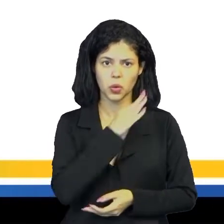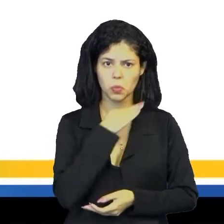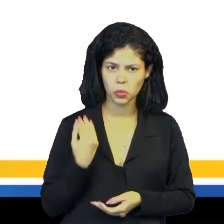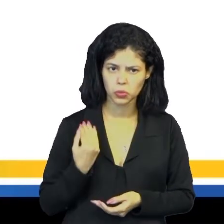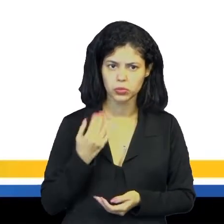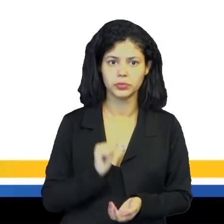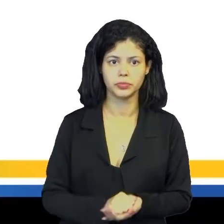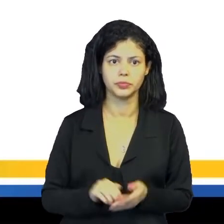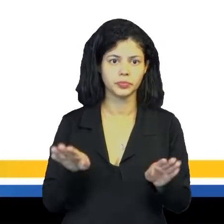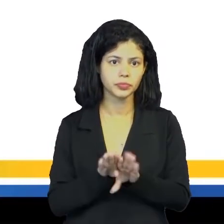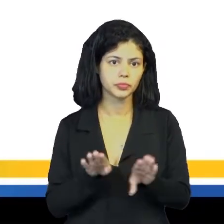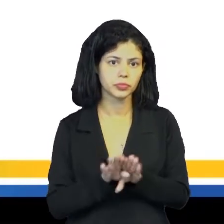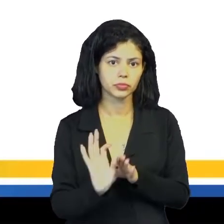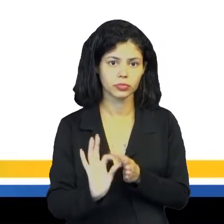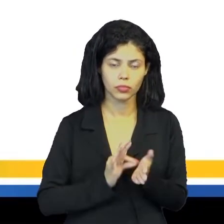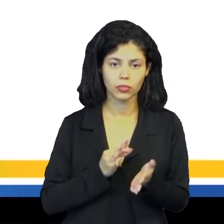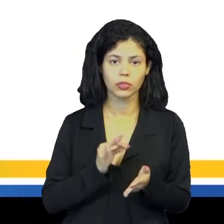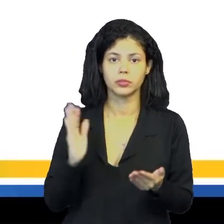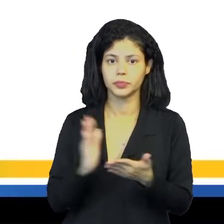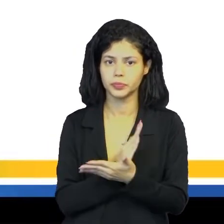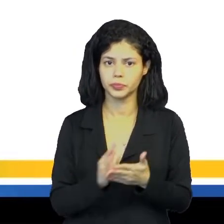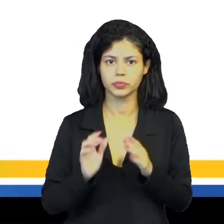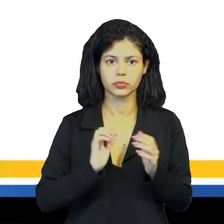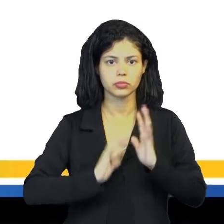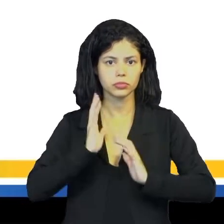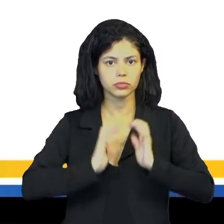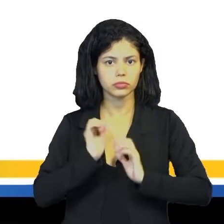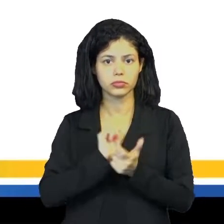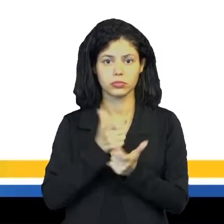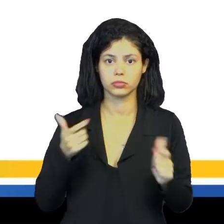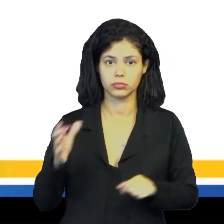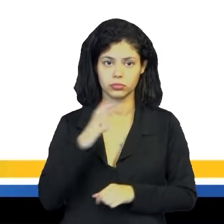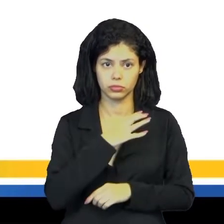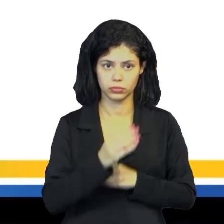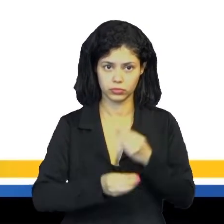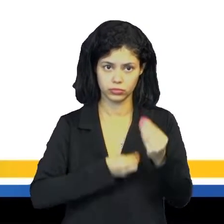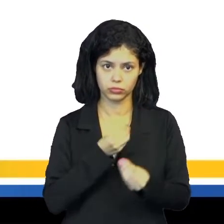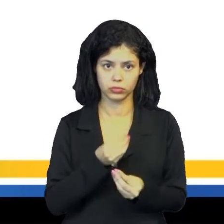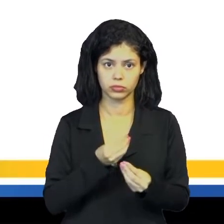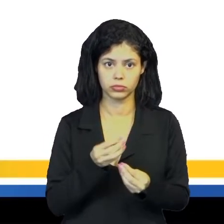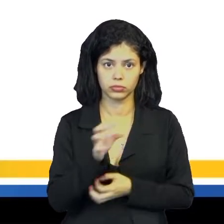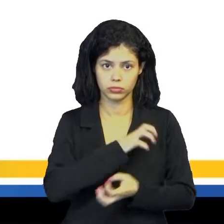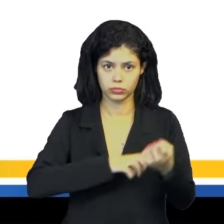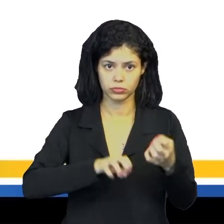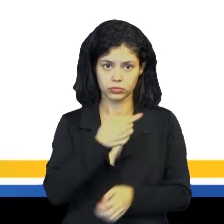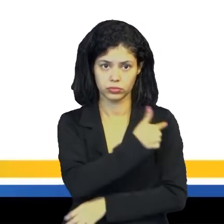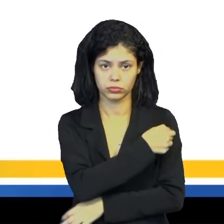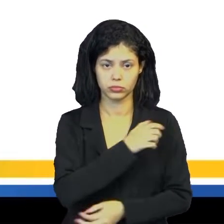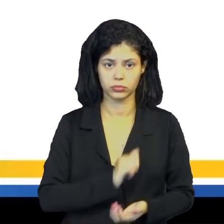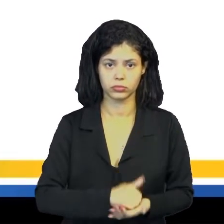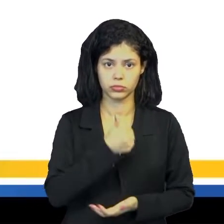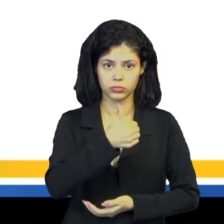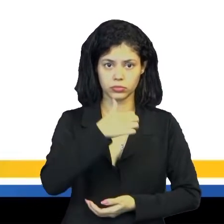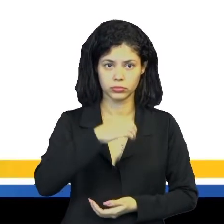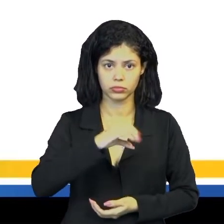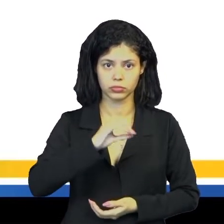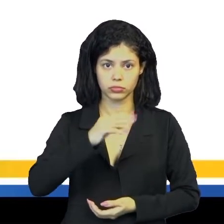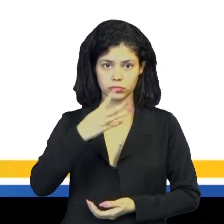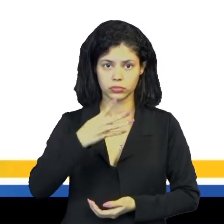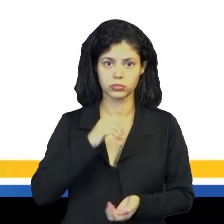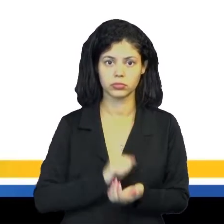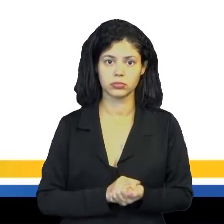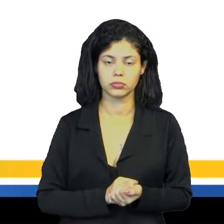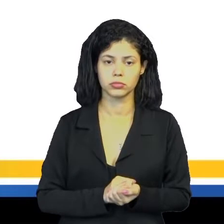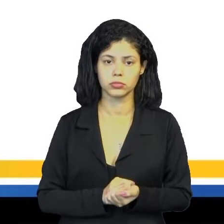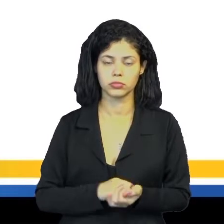mortos. Também foram registrados alguns conflitos nas grandes cidades, A gente tem a Revolta da Vacina, em 1904, a Revolta